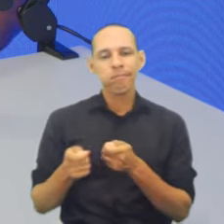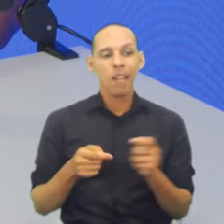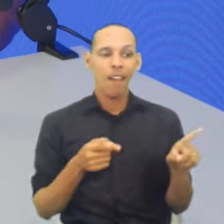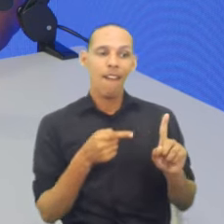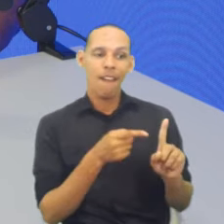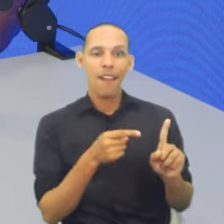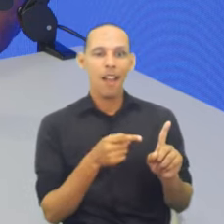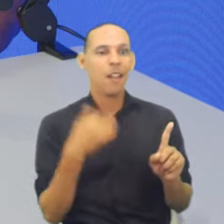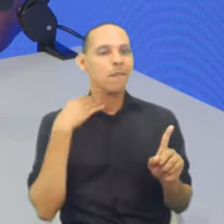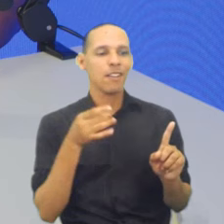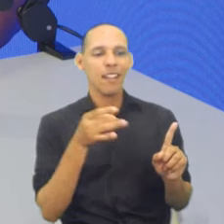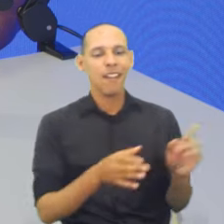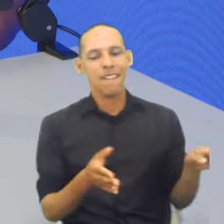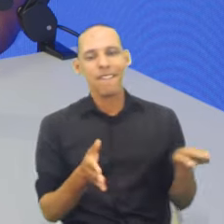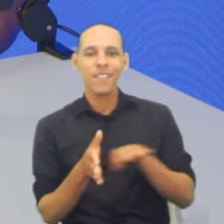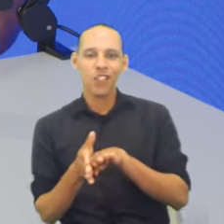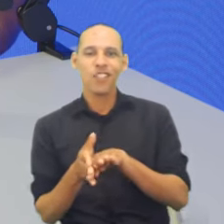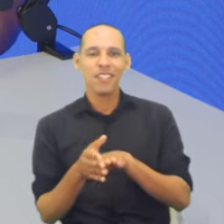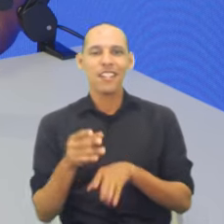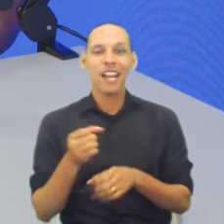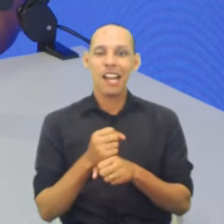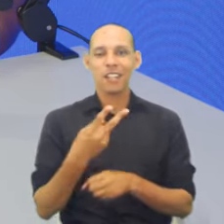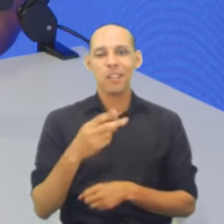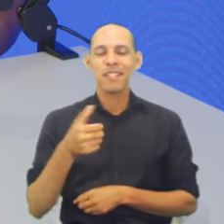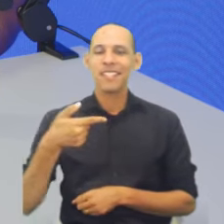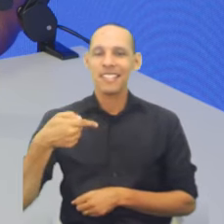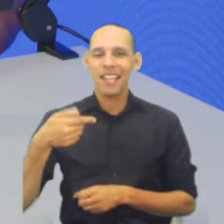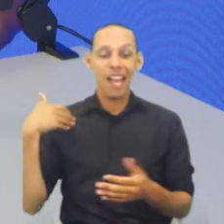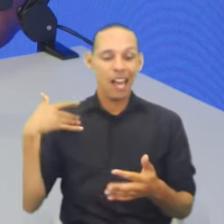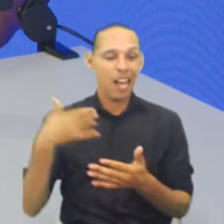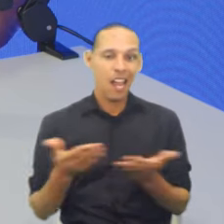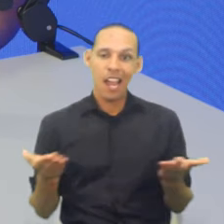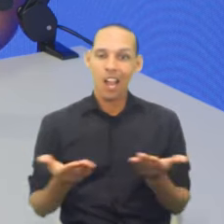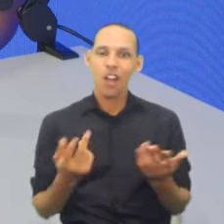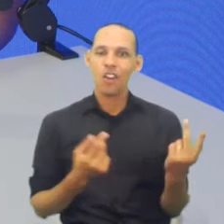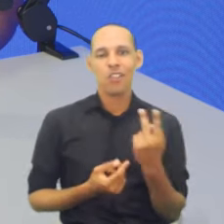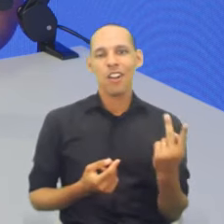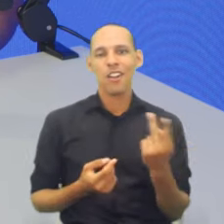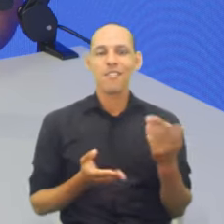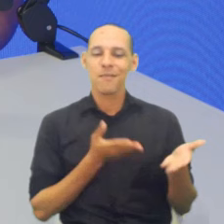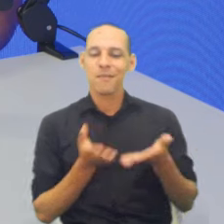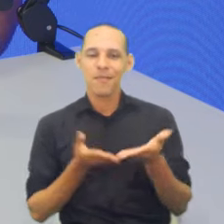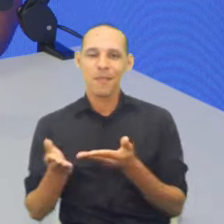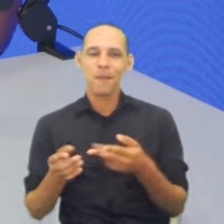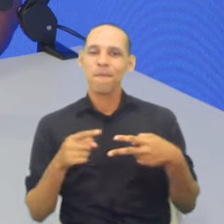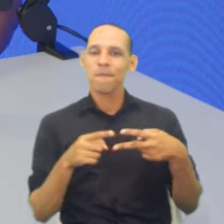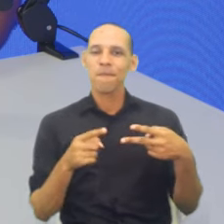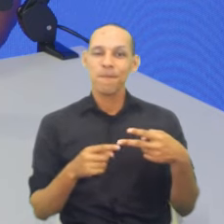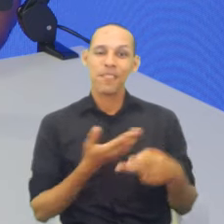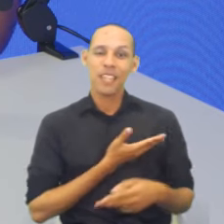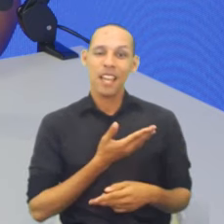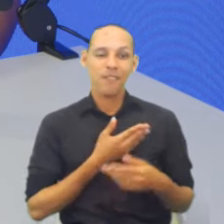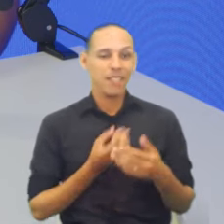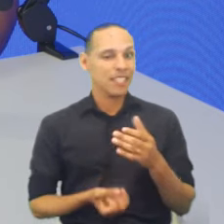aí ela saiu do banco veio e a gente vem tocando a talento incluir e a talento Senior foi assim que surgiu a partir de uma história de amizade o